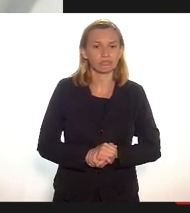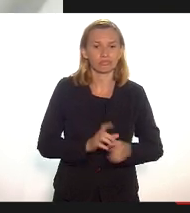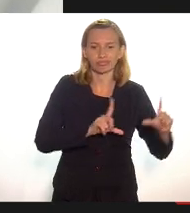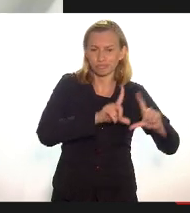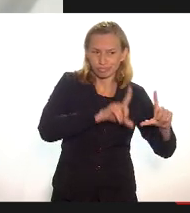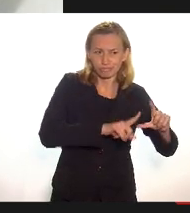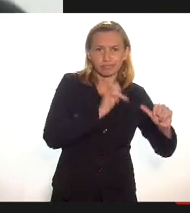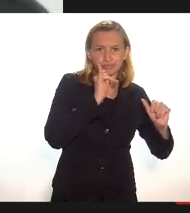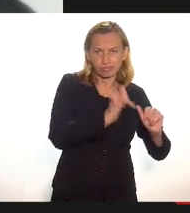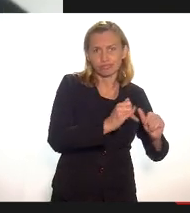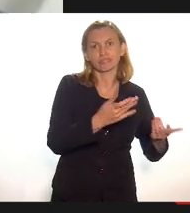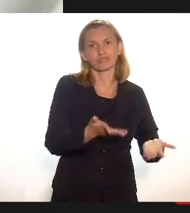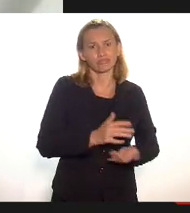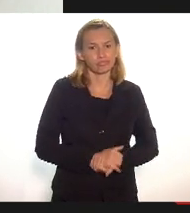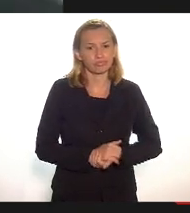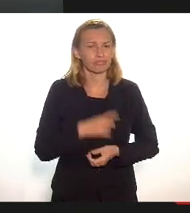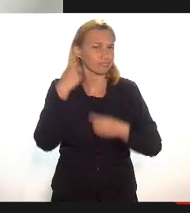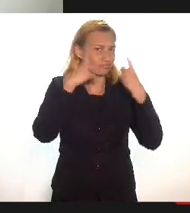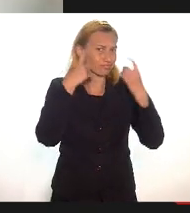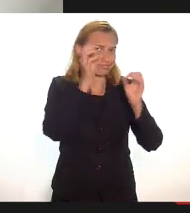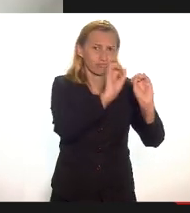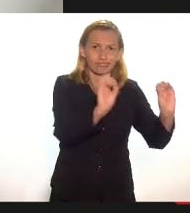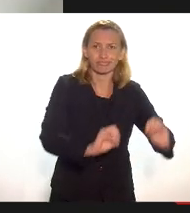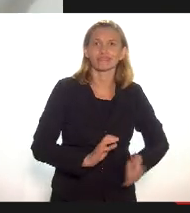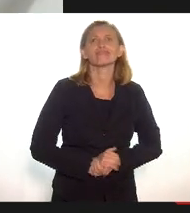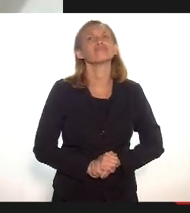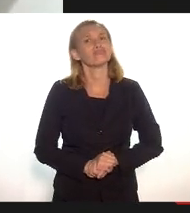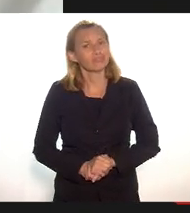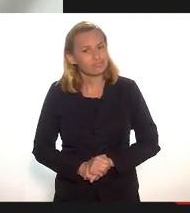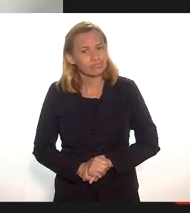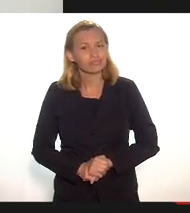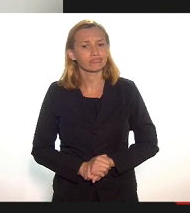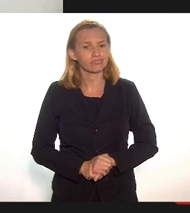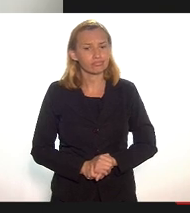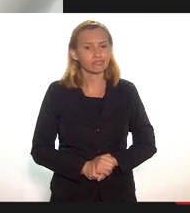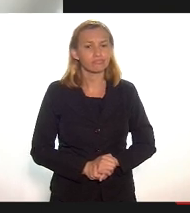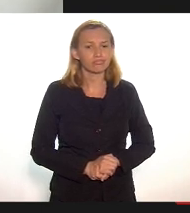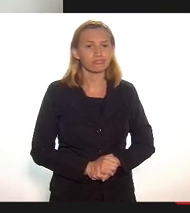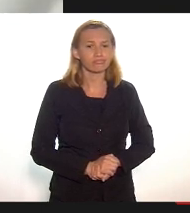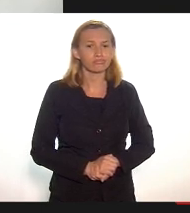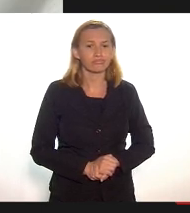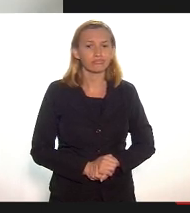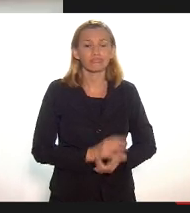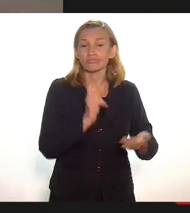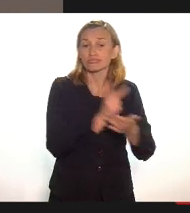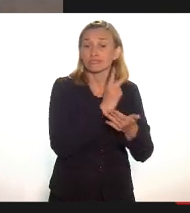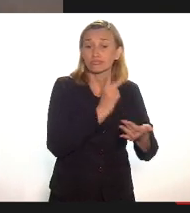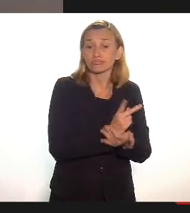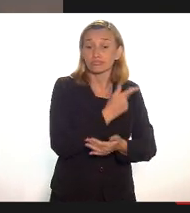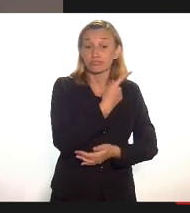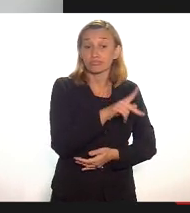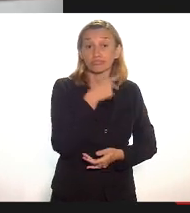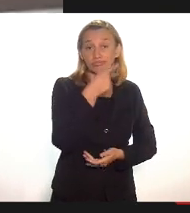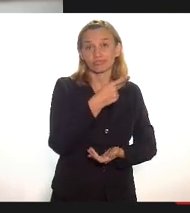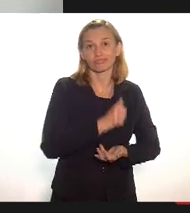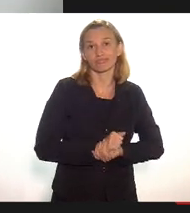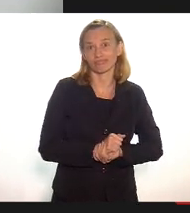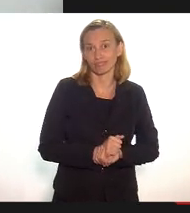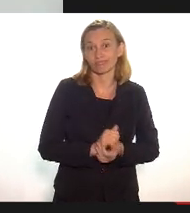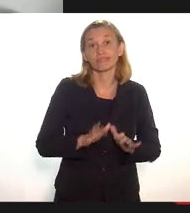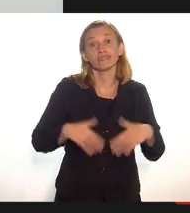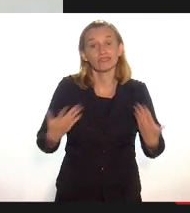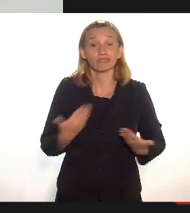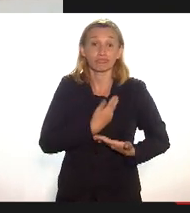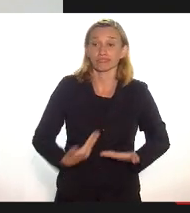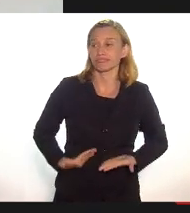televisão, sem nenhuma preocupação com as consequências da sua confissão. Então, o governo